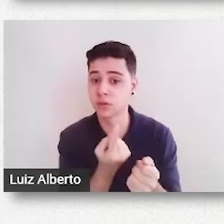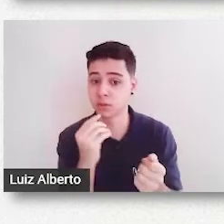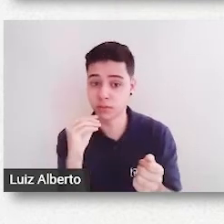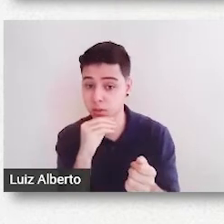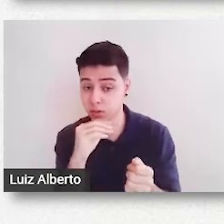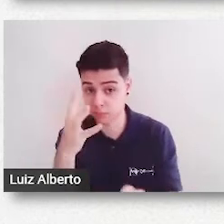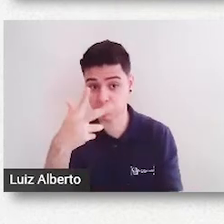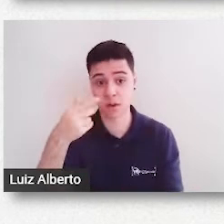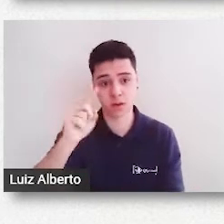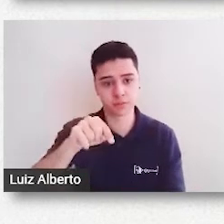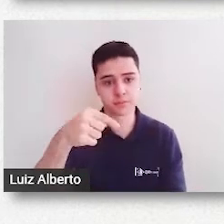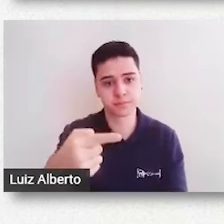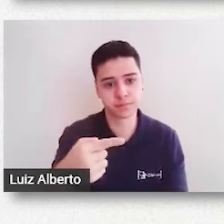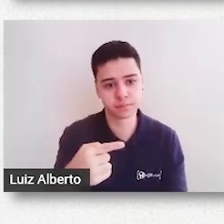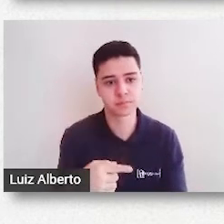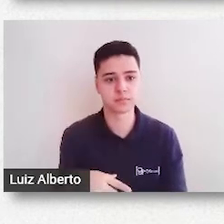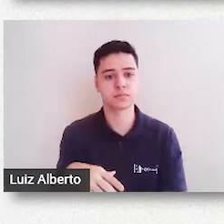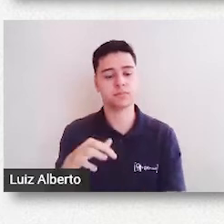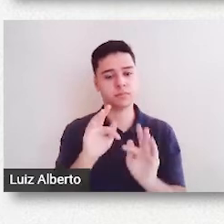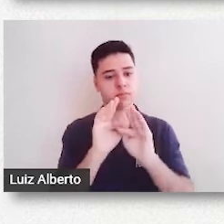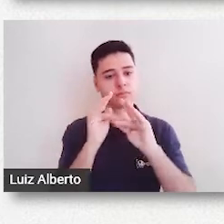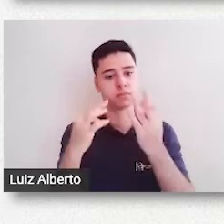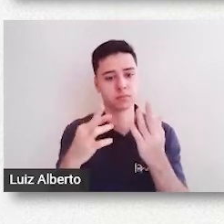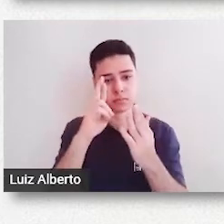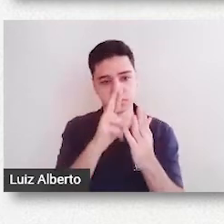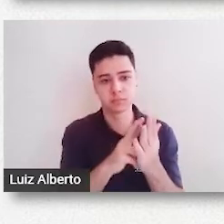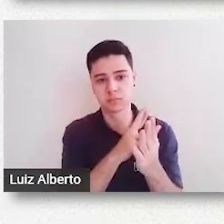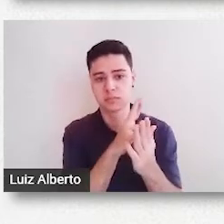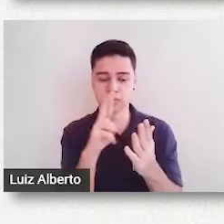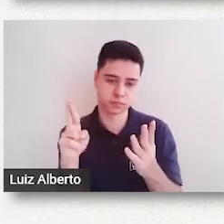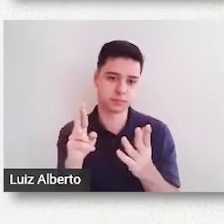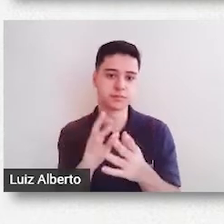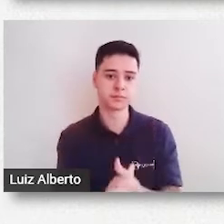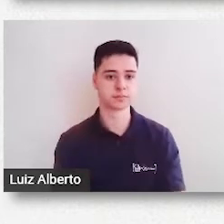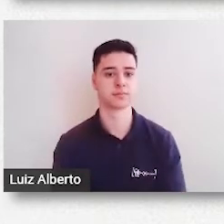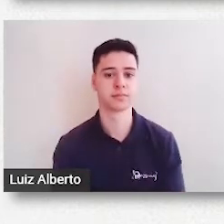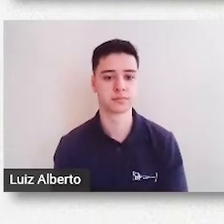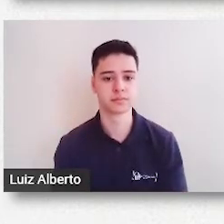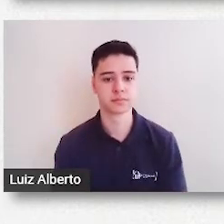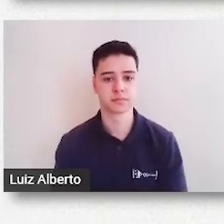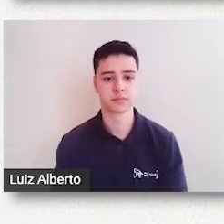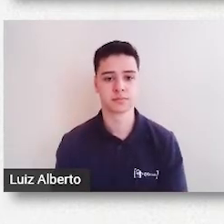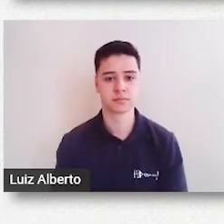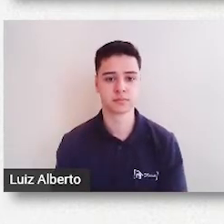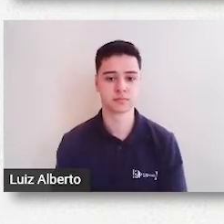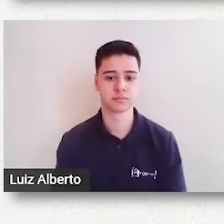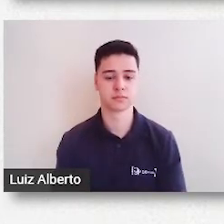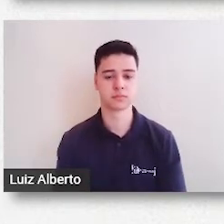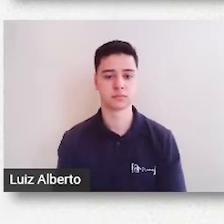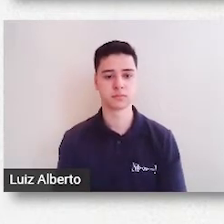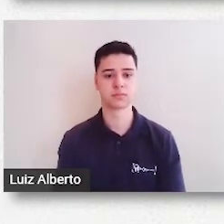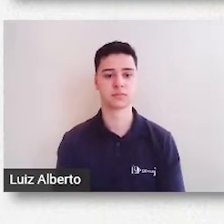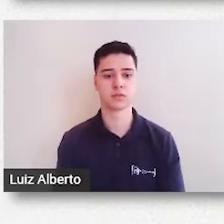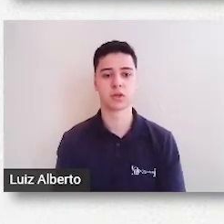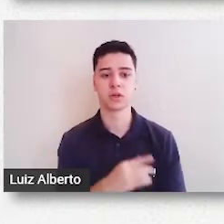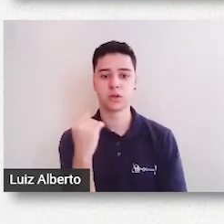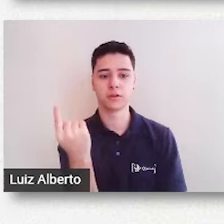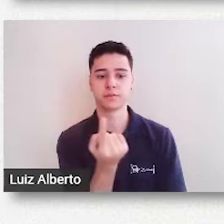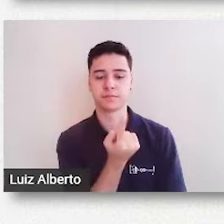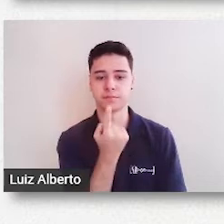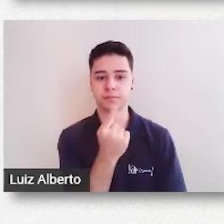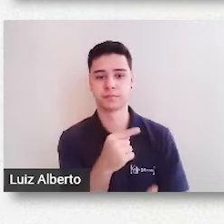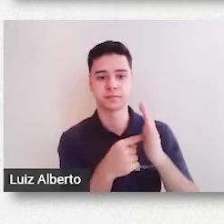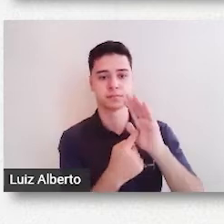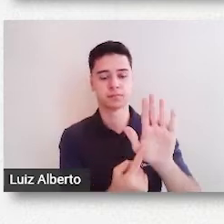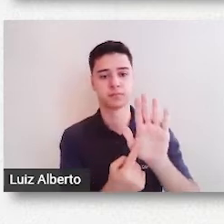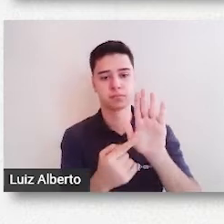Seriam a Sagrada Família, né? Os casais da Sagrada Família, tá bom? Aqui, gente, então vamos para as imagens. Aqui